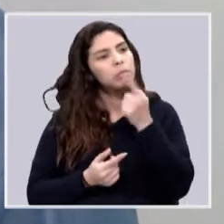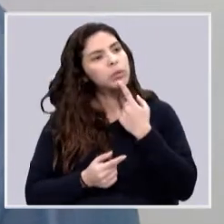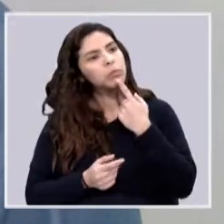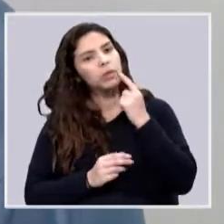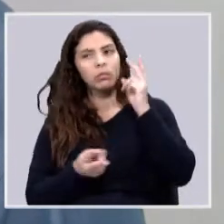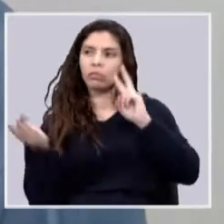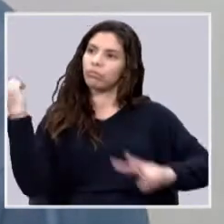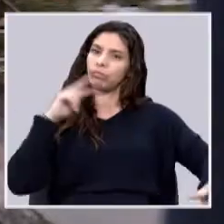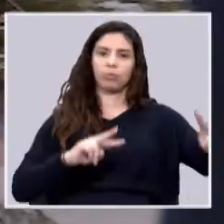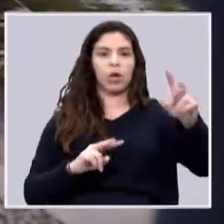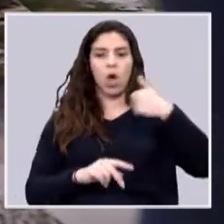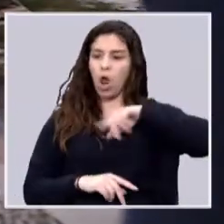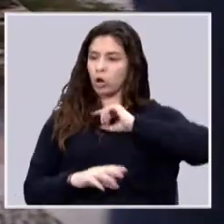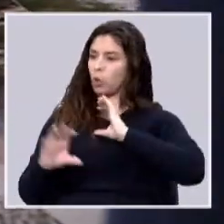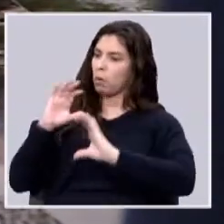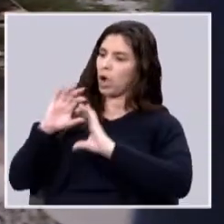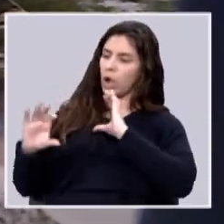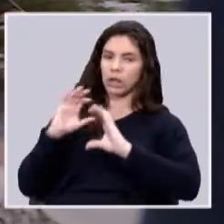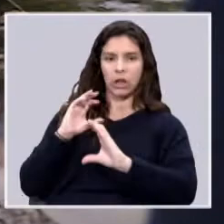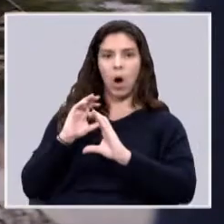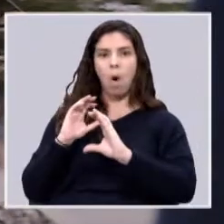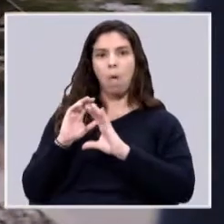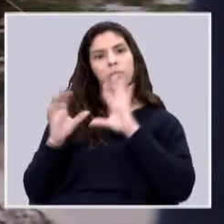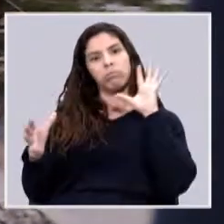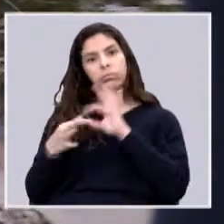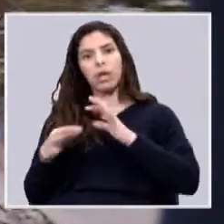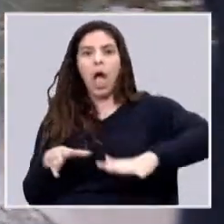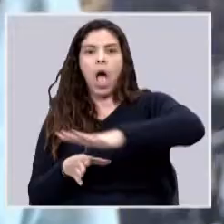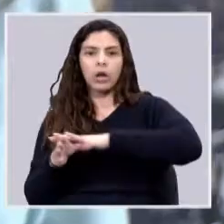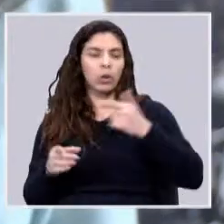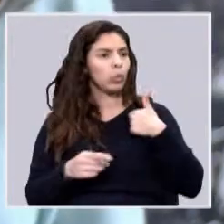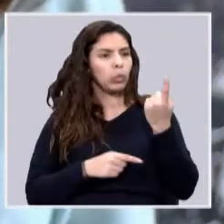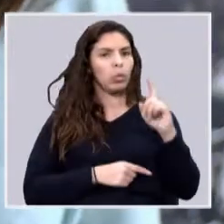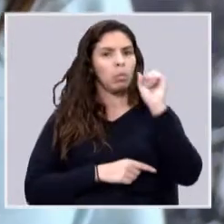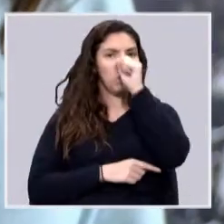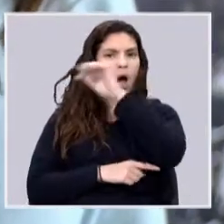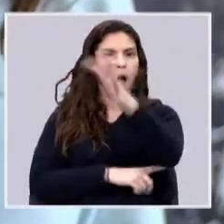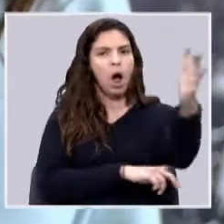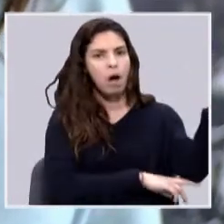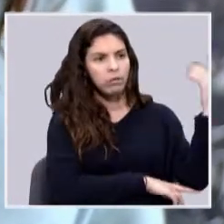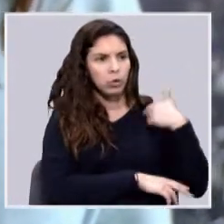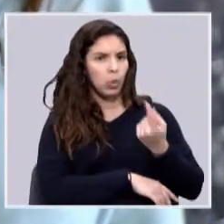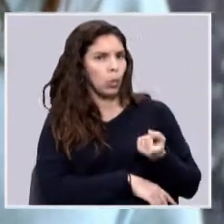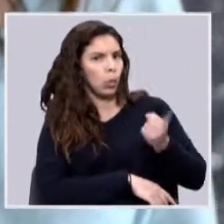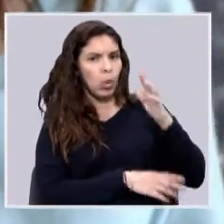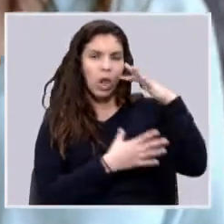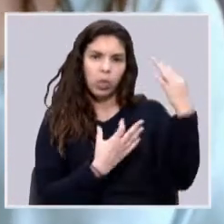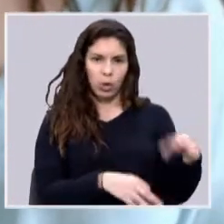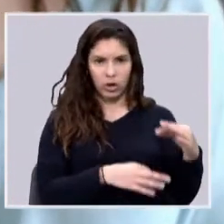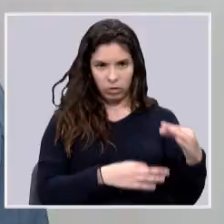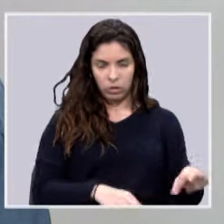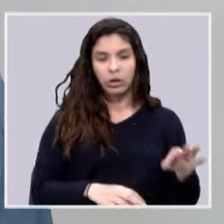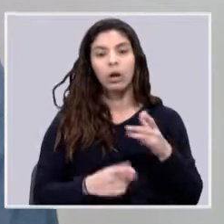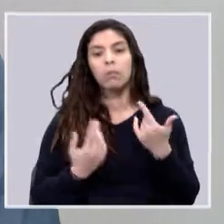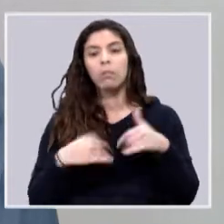saber como ler a paisagem, porque nós somos de comunicação e não somos técnicos de paisagem, para depois explicar, traduzir de alguma forma a leitura que